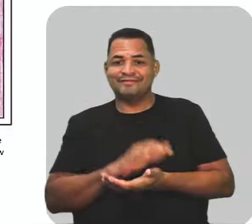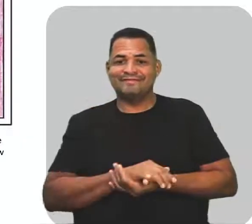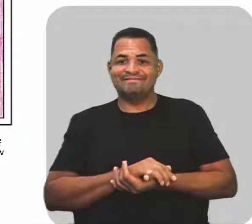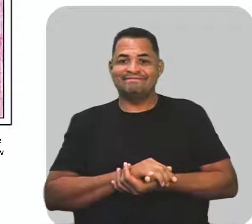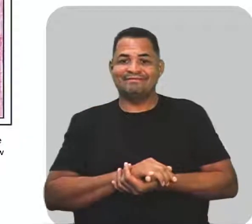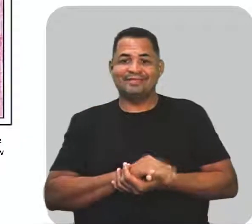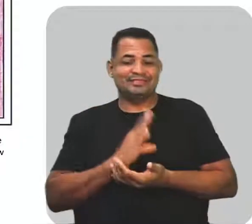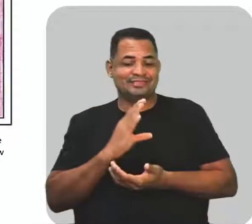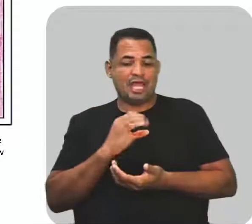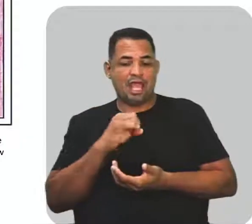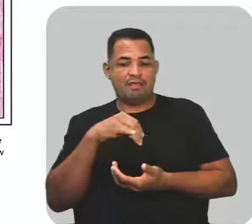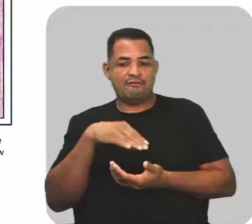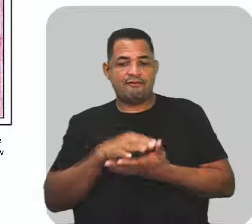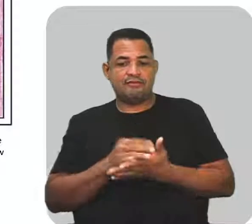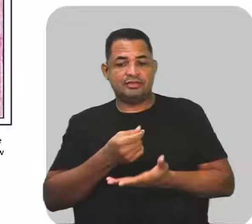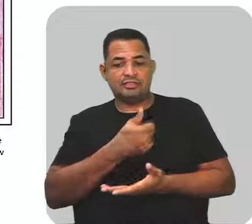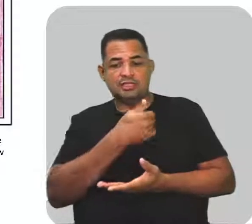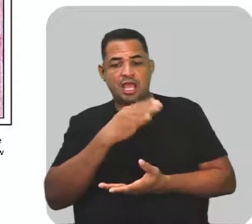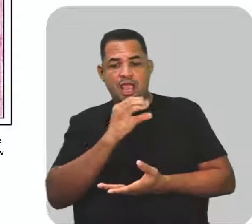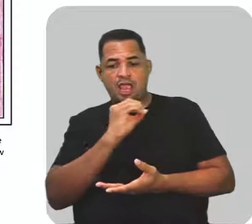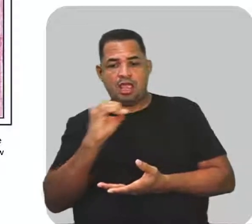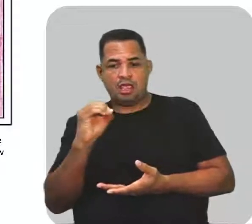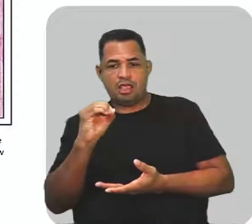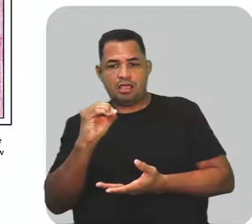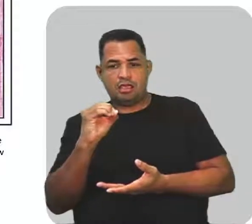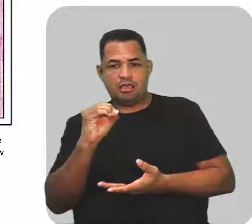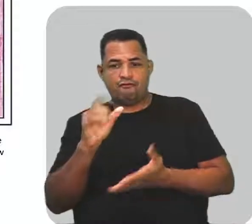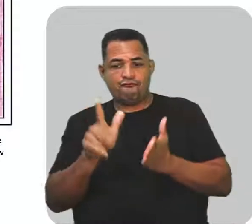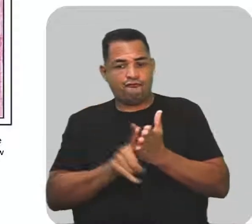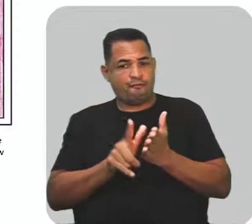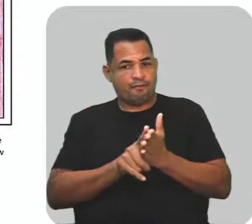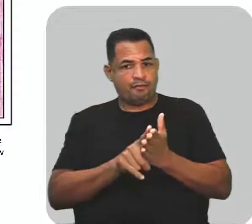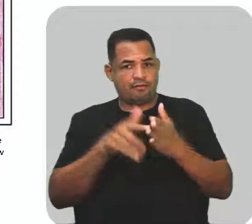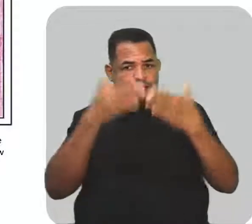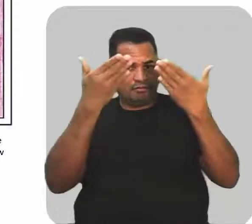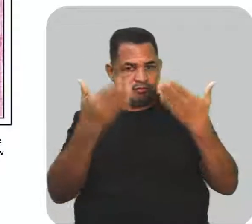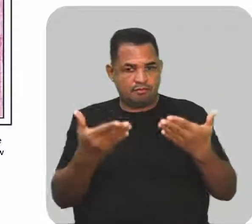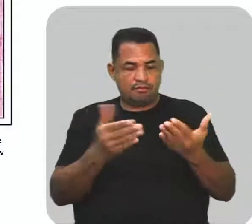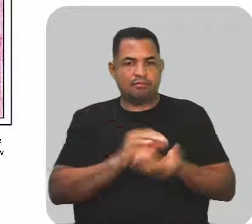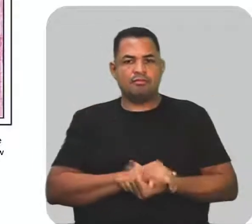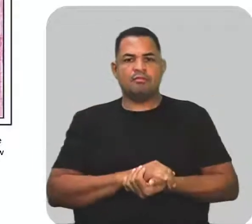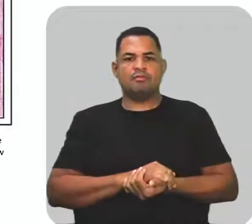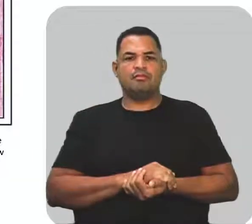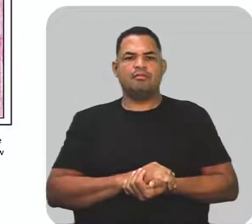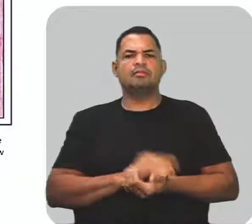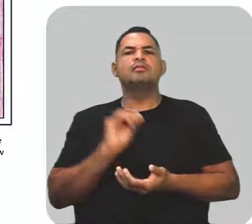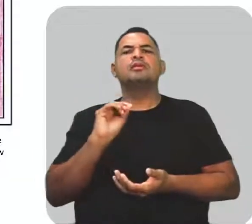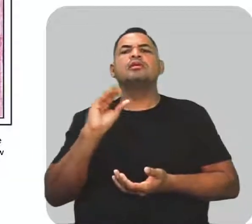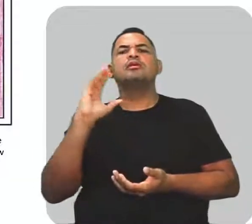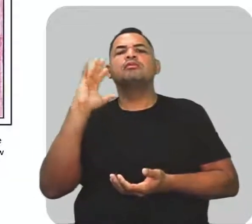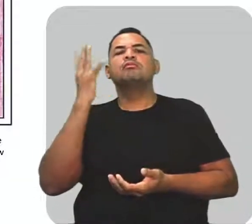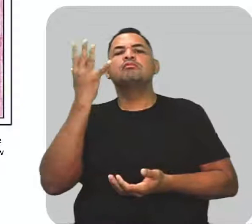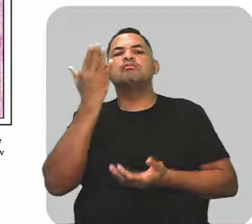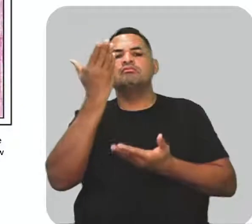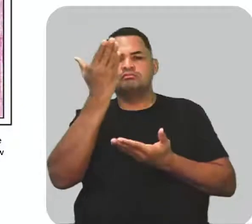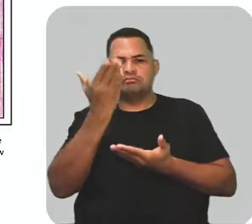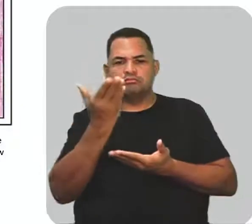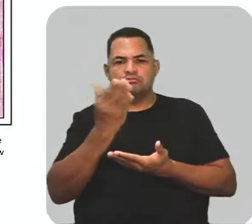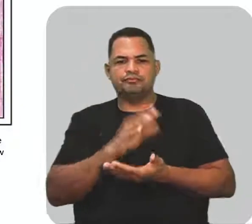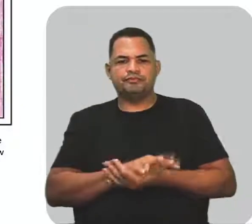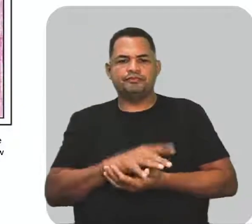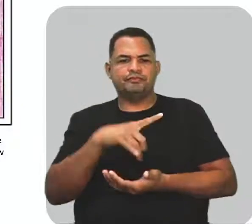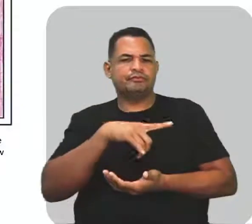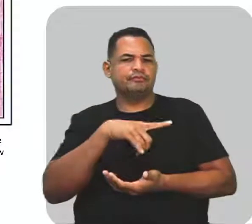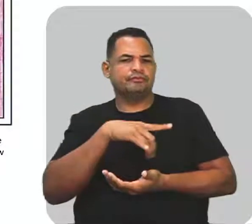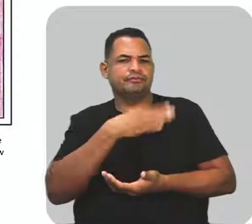não sem folhas. O que aconteceu? Então, vejam bem, nós